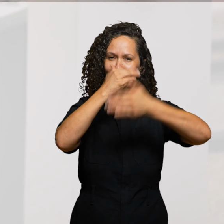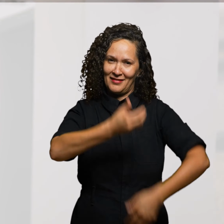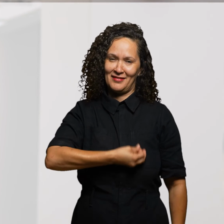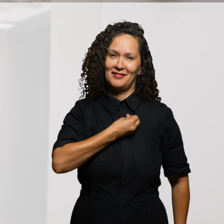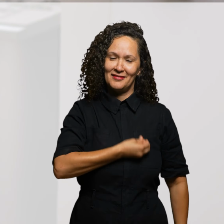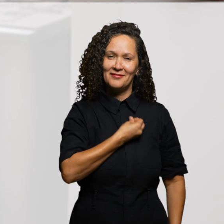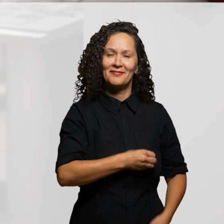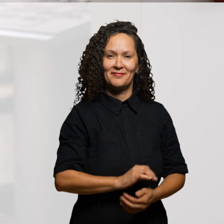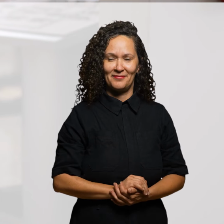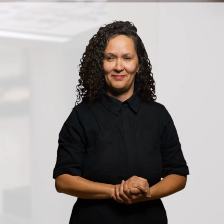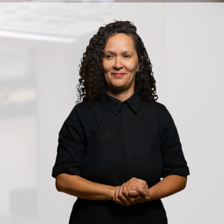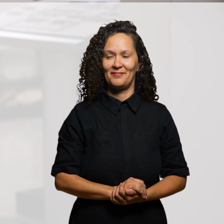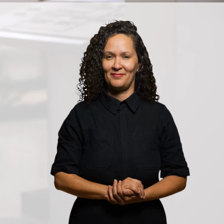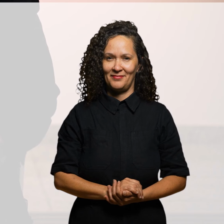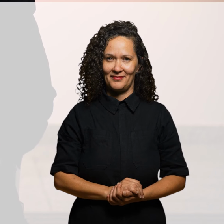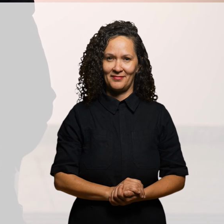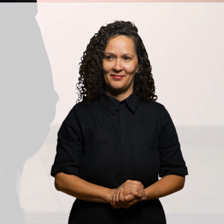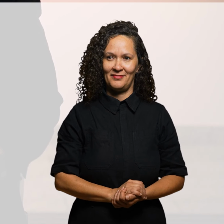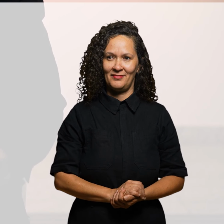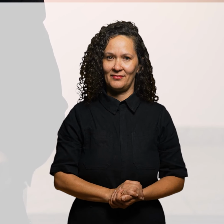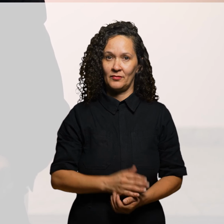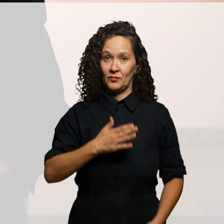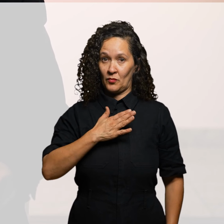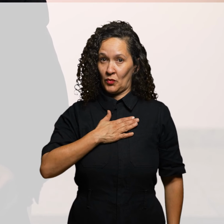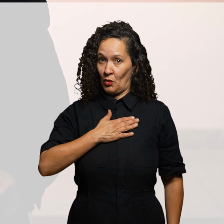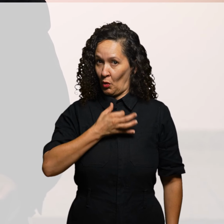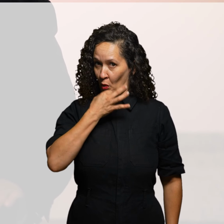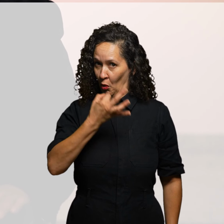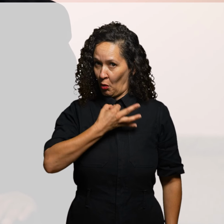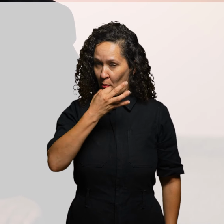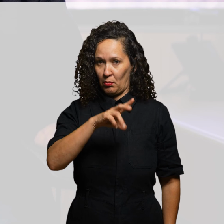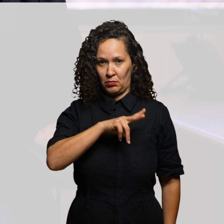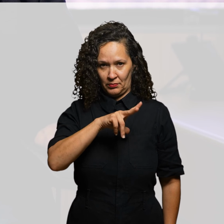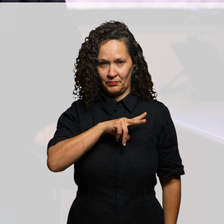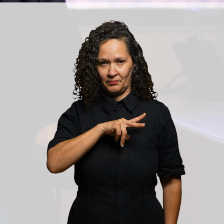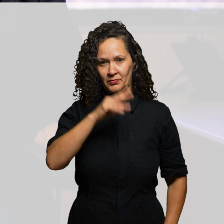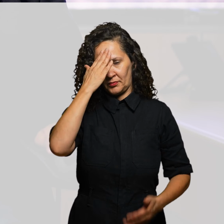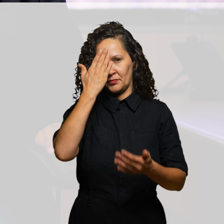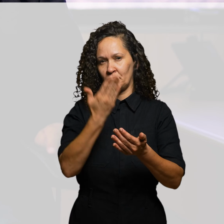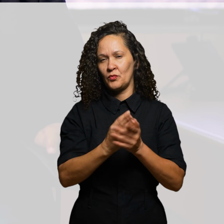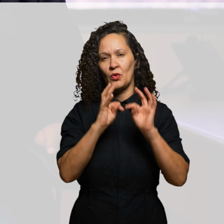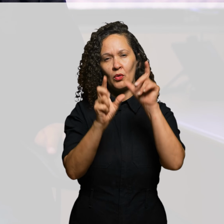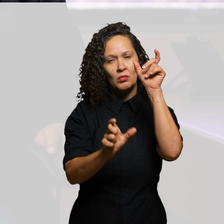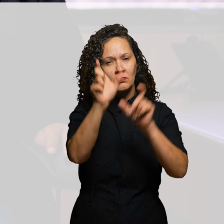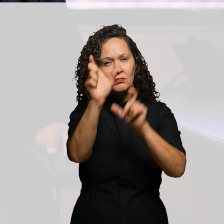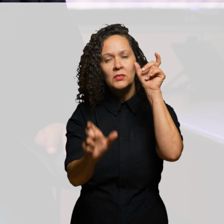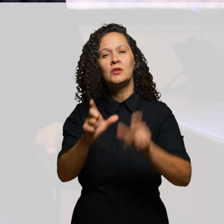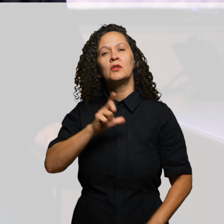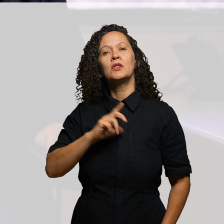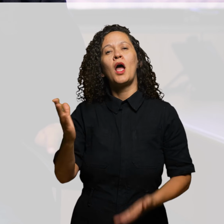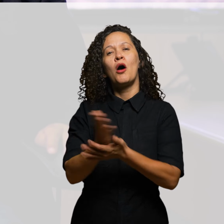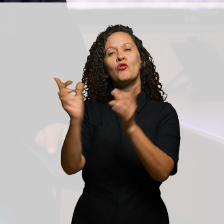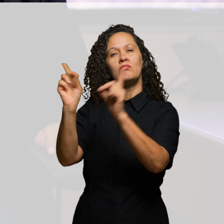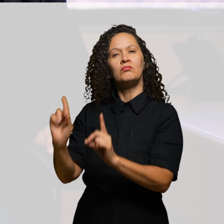Imagens de Cláudio se locomovendo. Na minha visão particular, eu acredito que toda pessoa tem uma